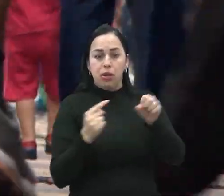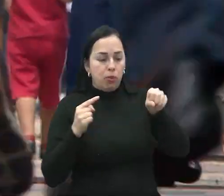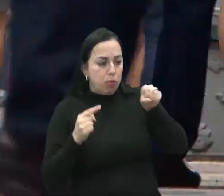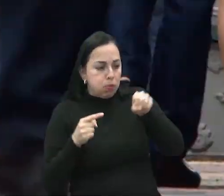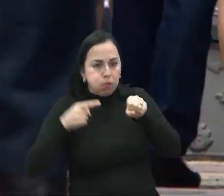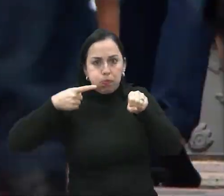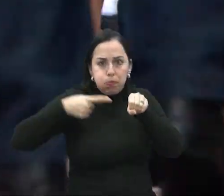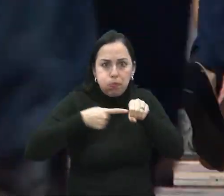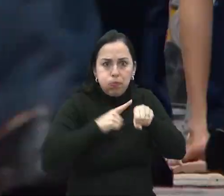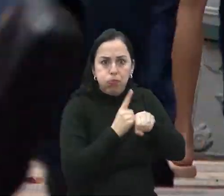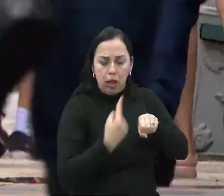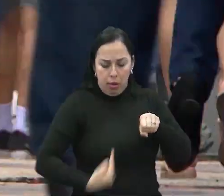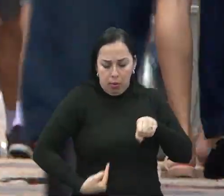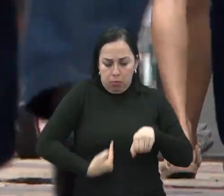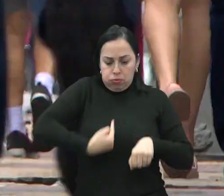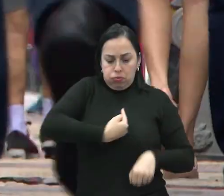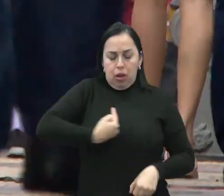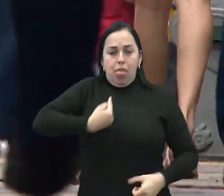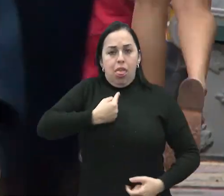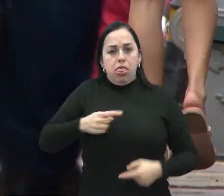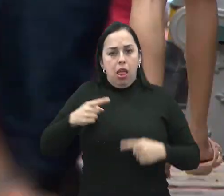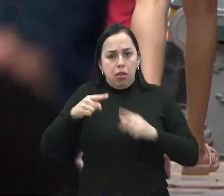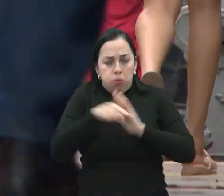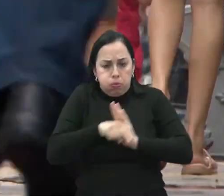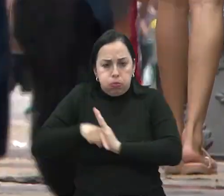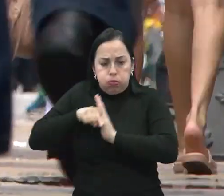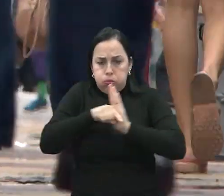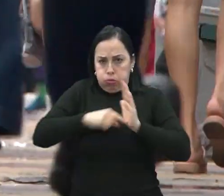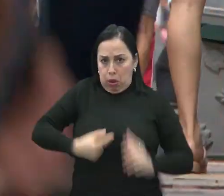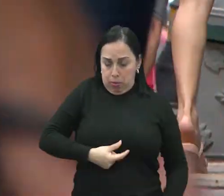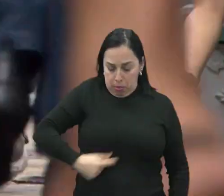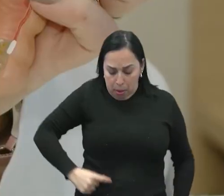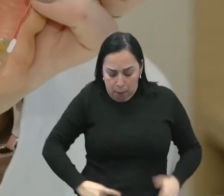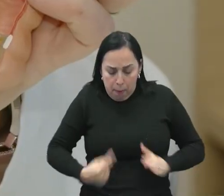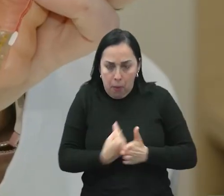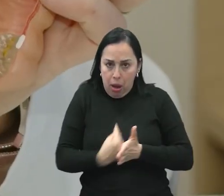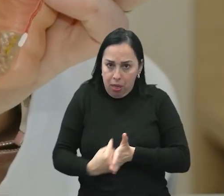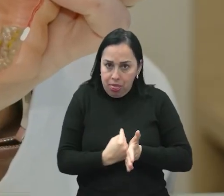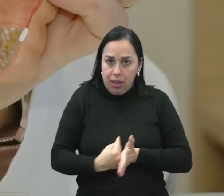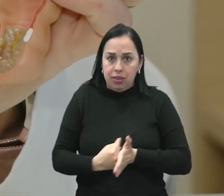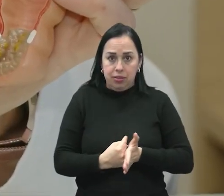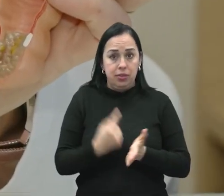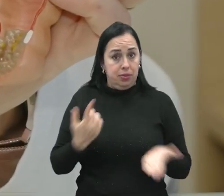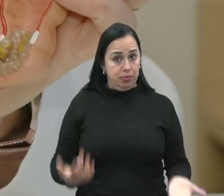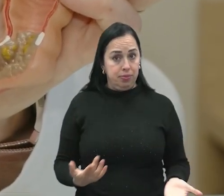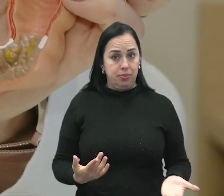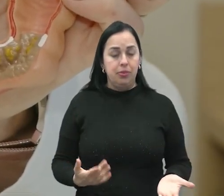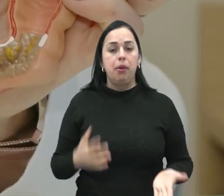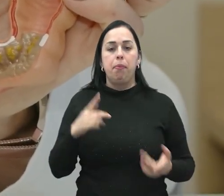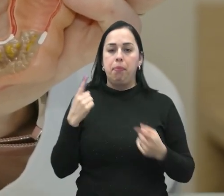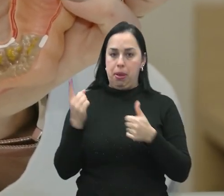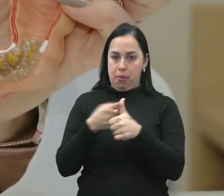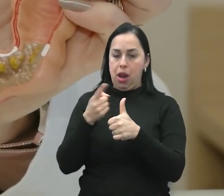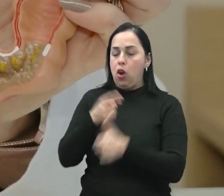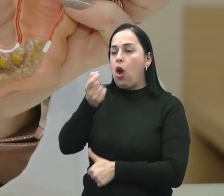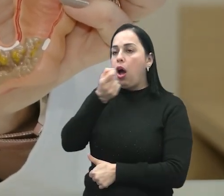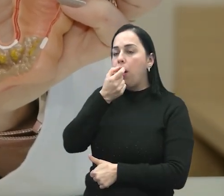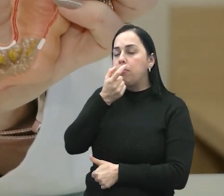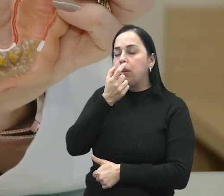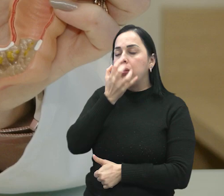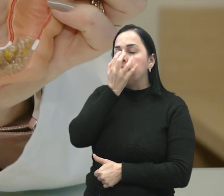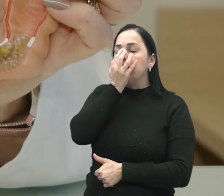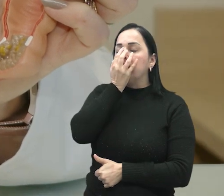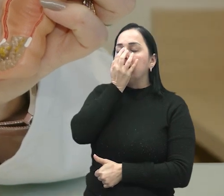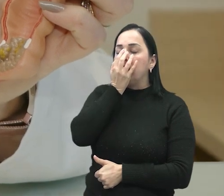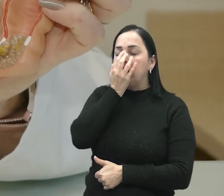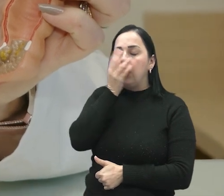para rastreamento e avaliação das condições do nosso intestino. Este exame é feito sob sedação e deve entrar